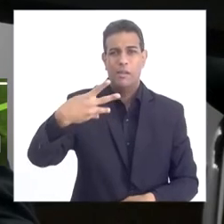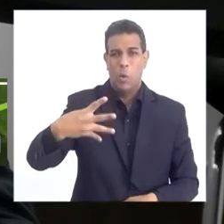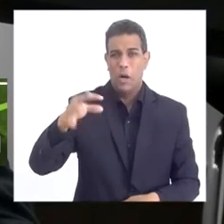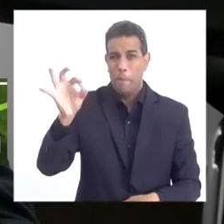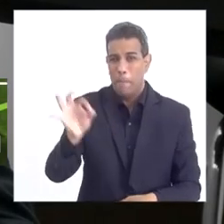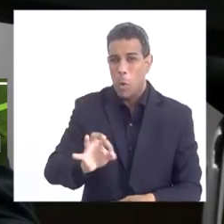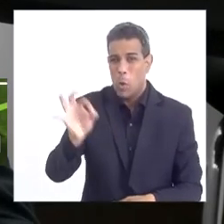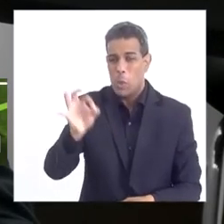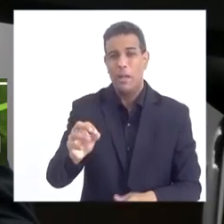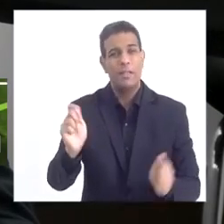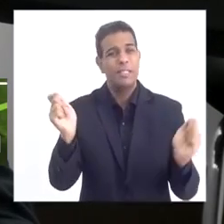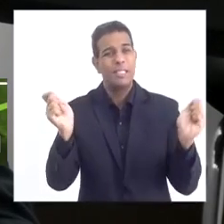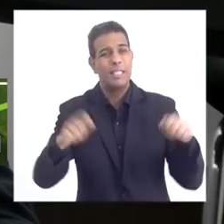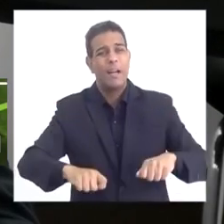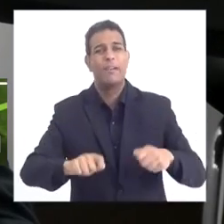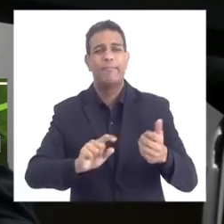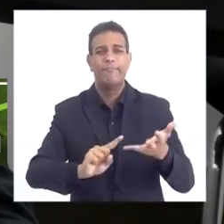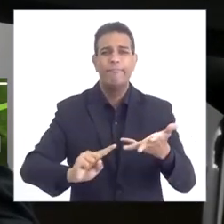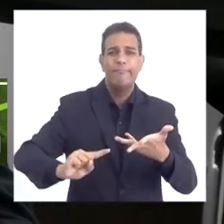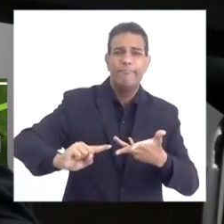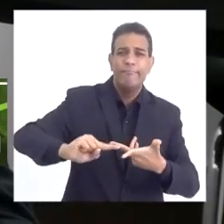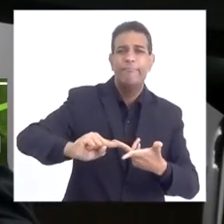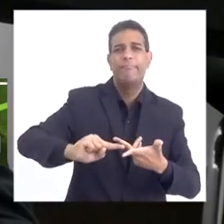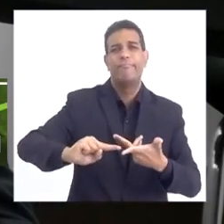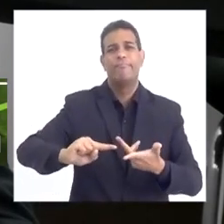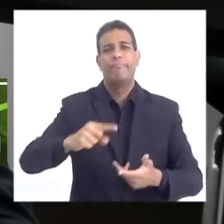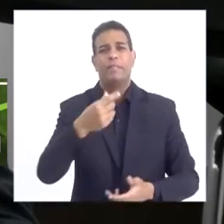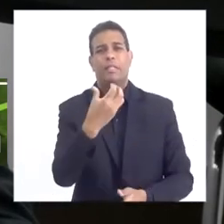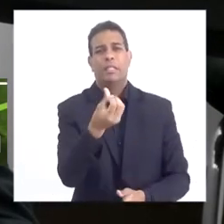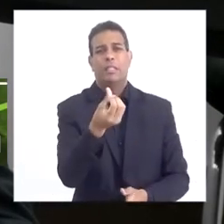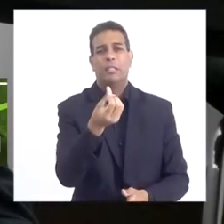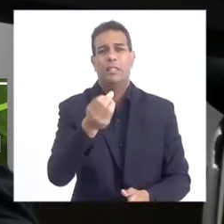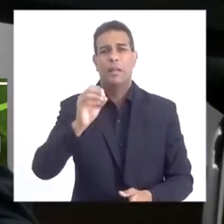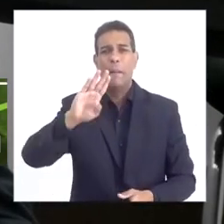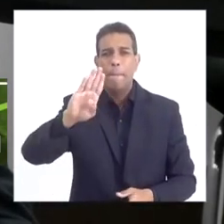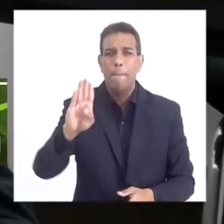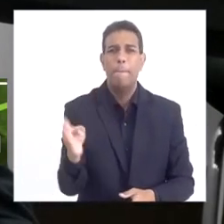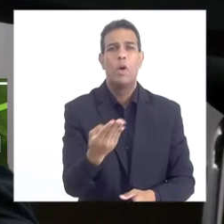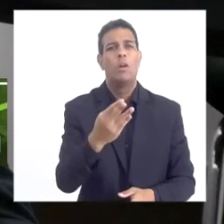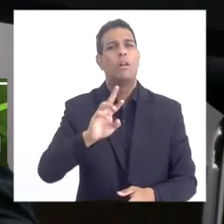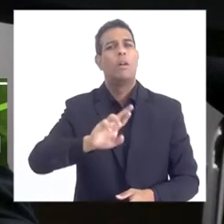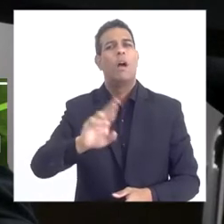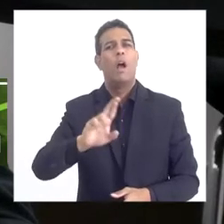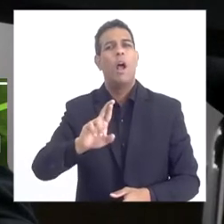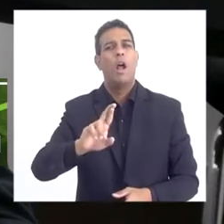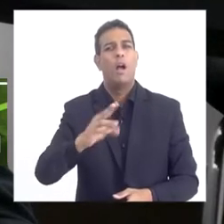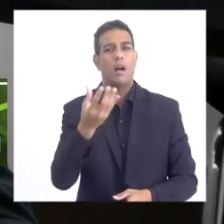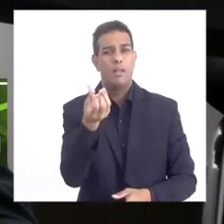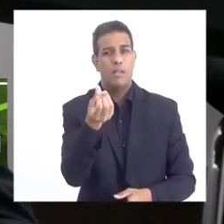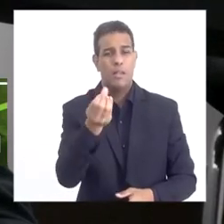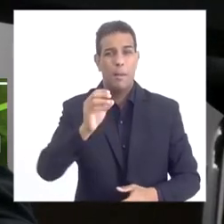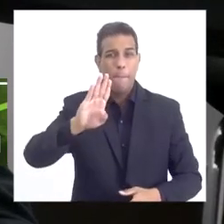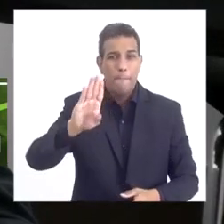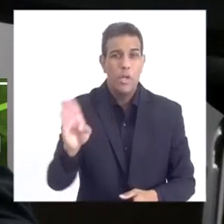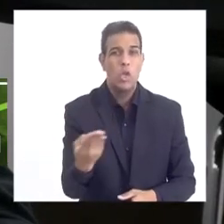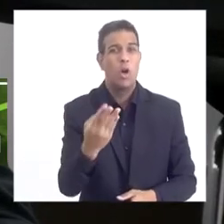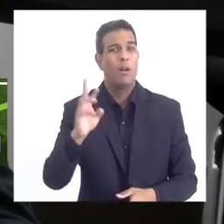24% seria na ordem de 6 bilhões de reais. 6, meia